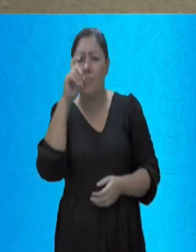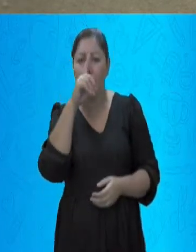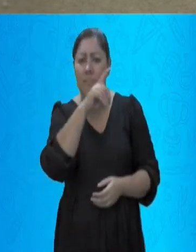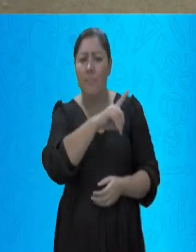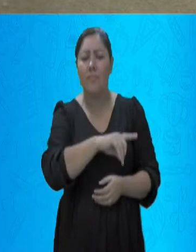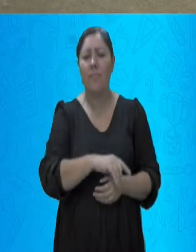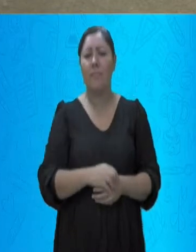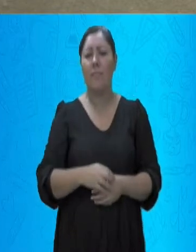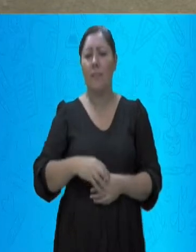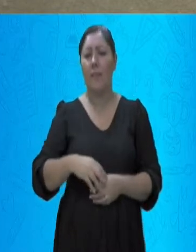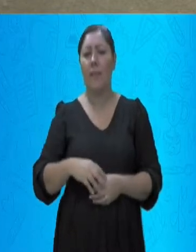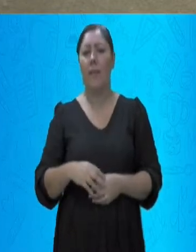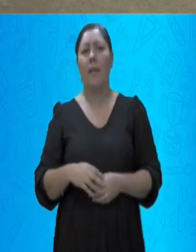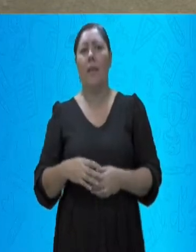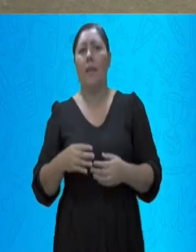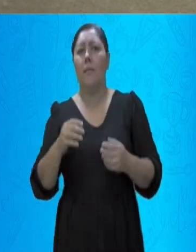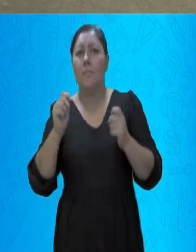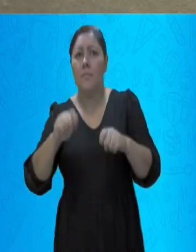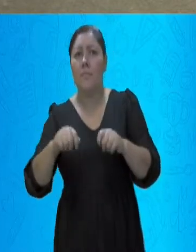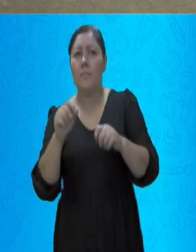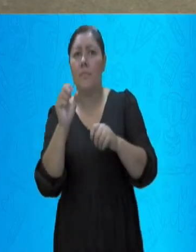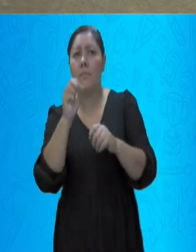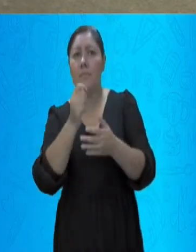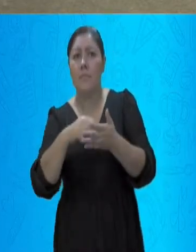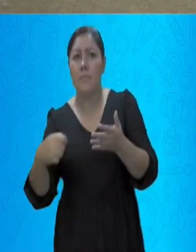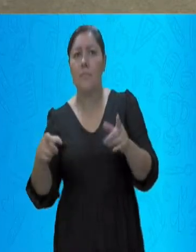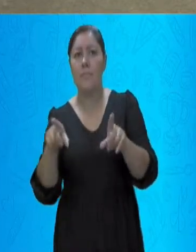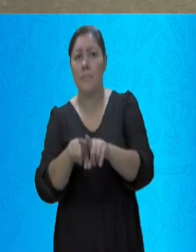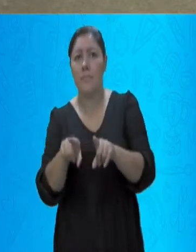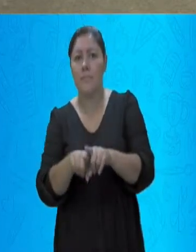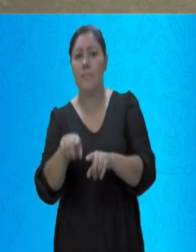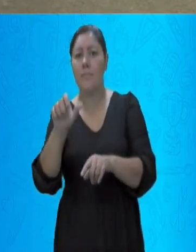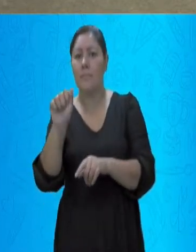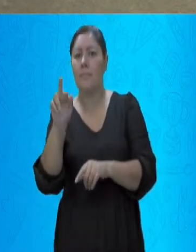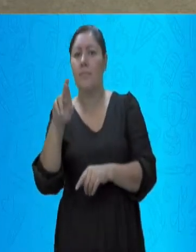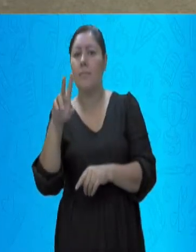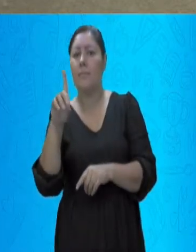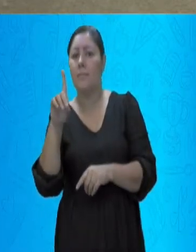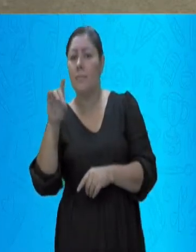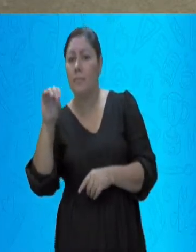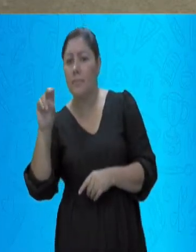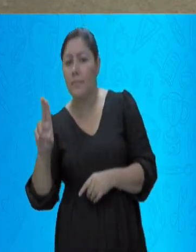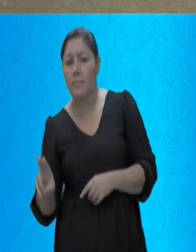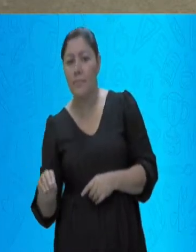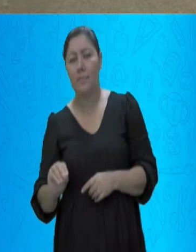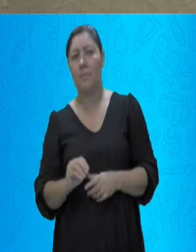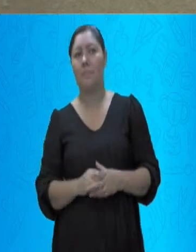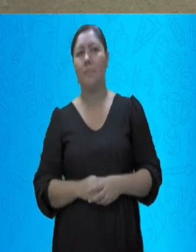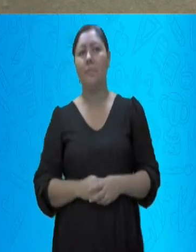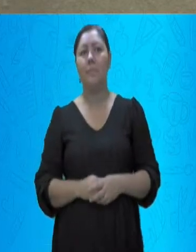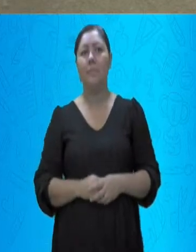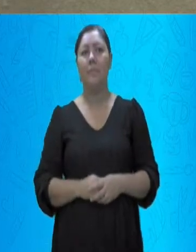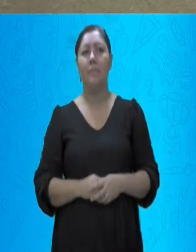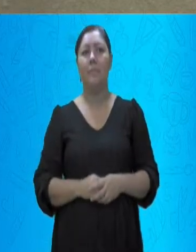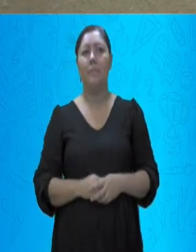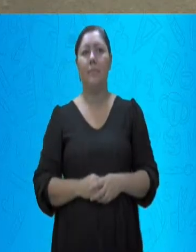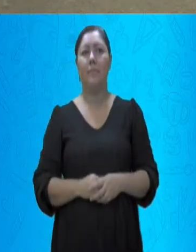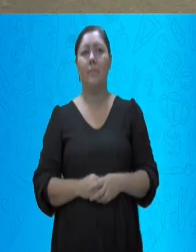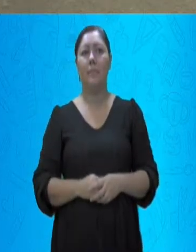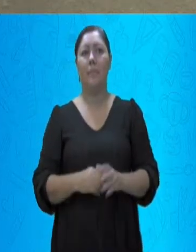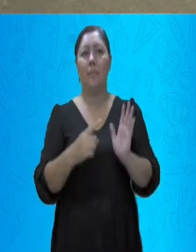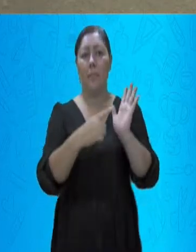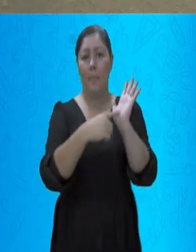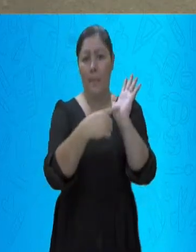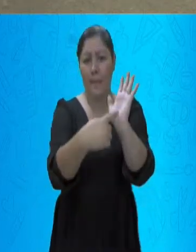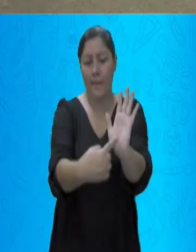Difícil, árduo. Vocês vão entender esses contextos na hora que a gente andar um pouquinho mais.